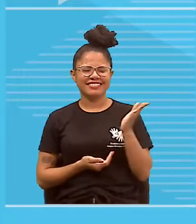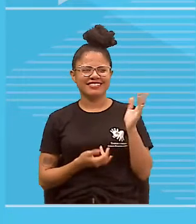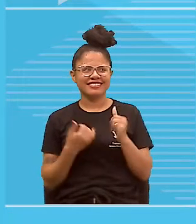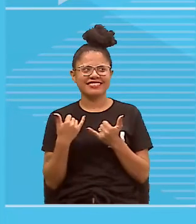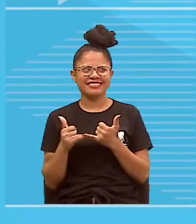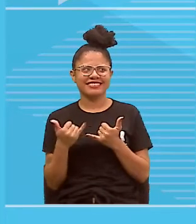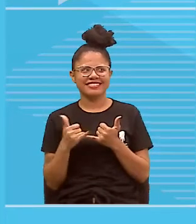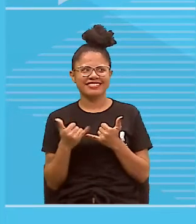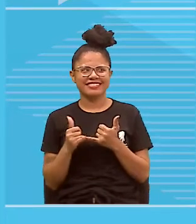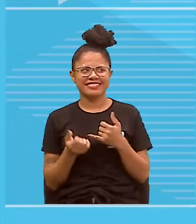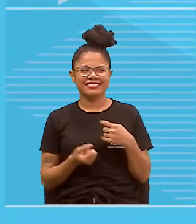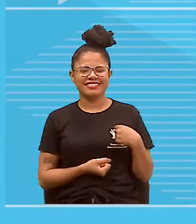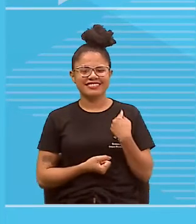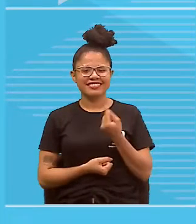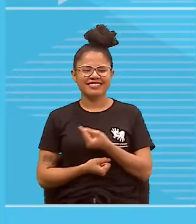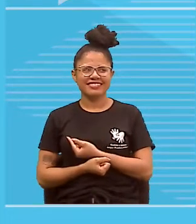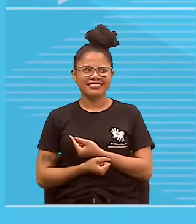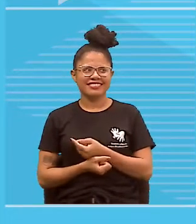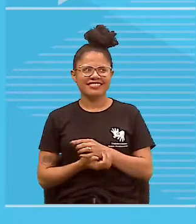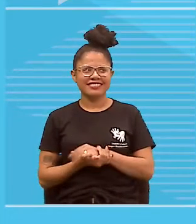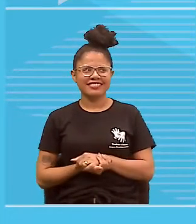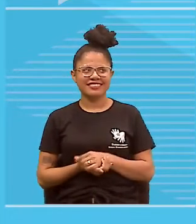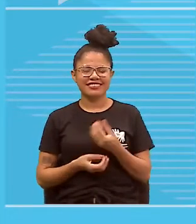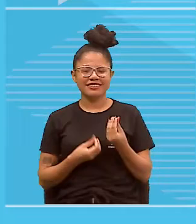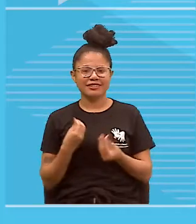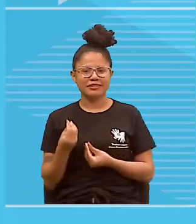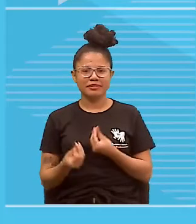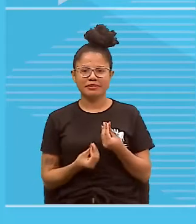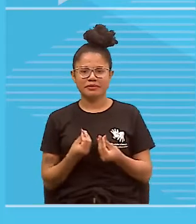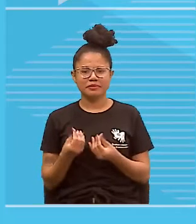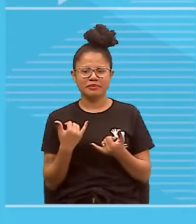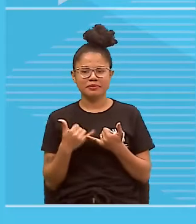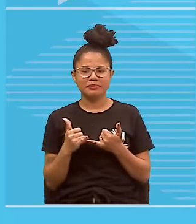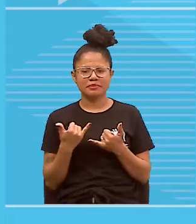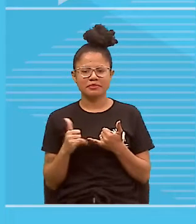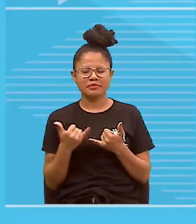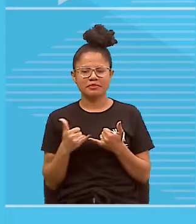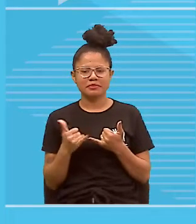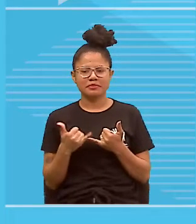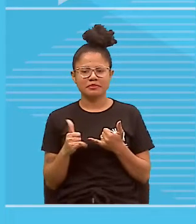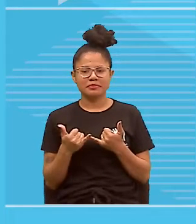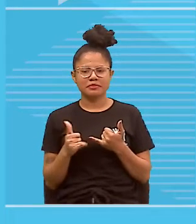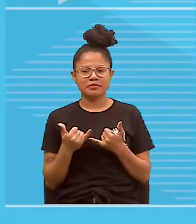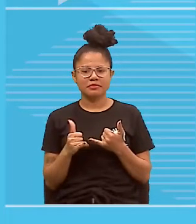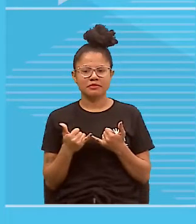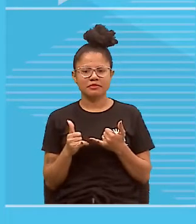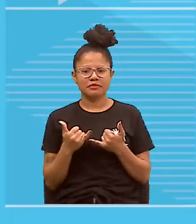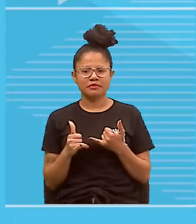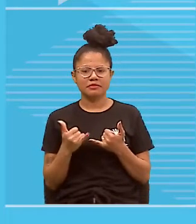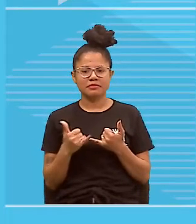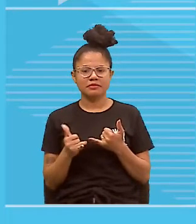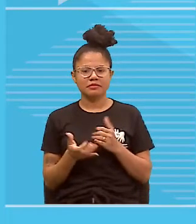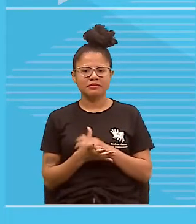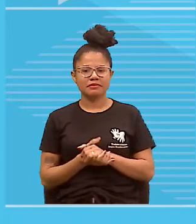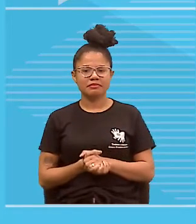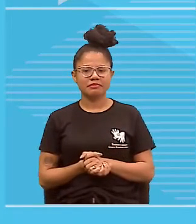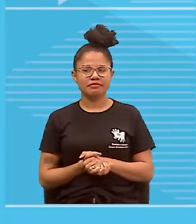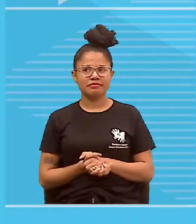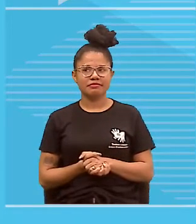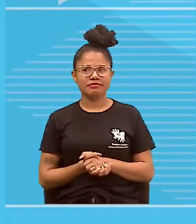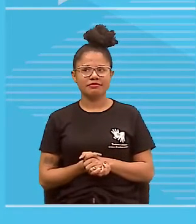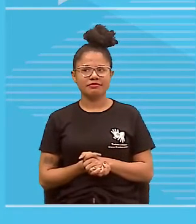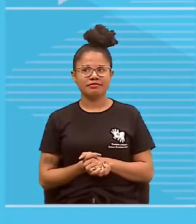A gente fica impressionado até hoje como que parece mesmo nós somos nós temos características